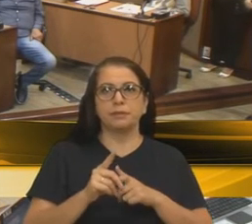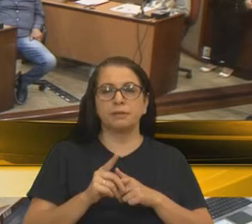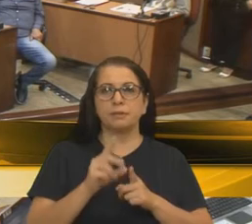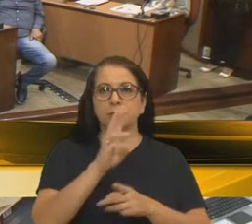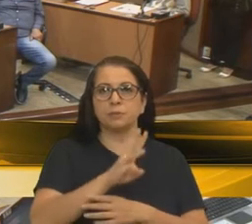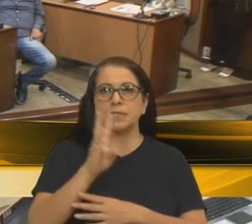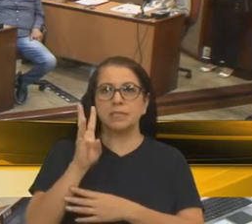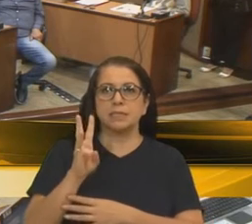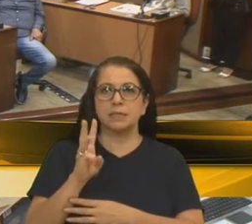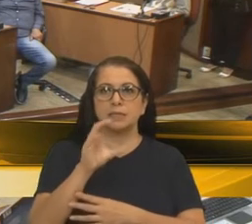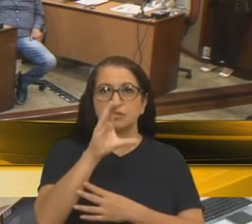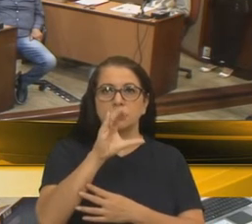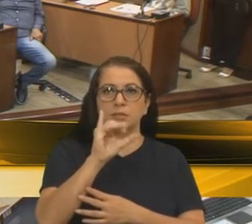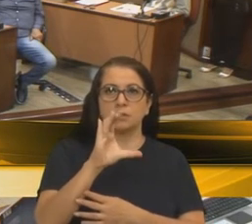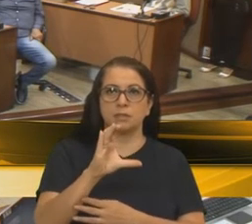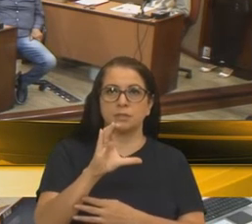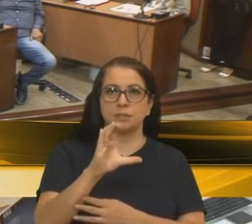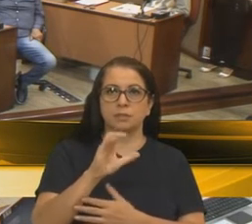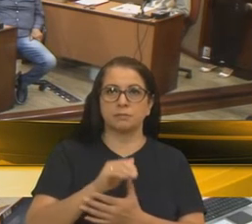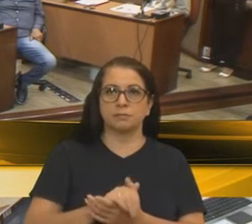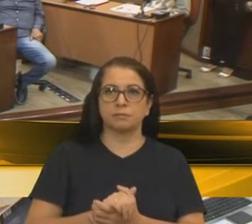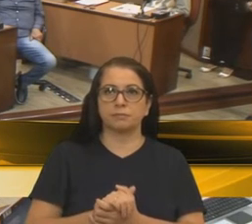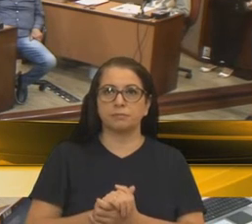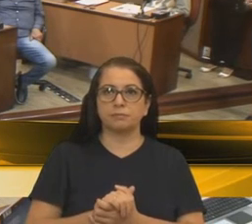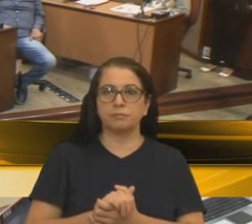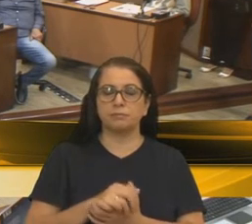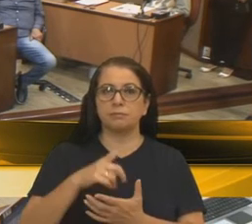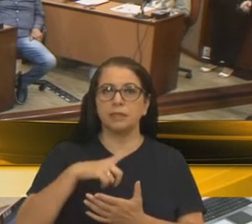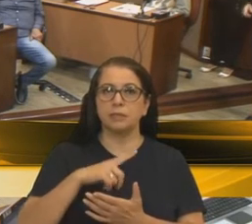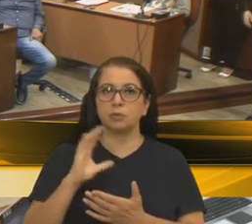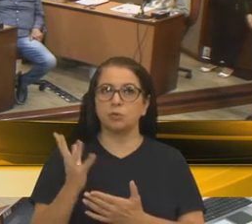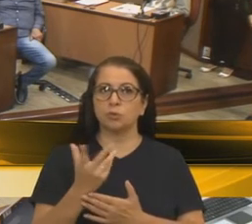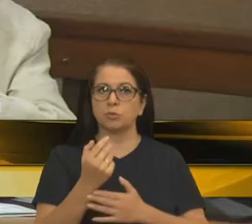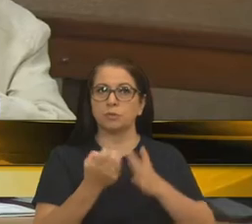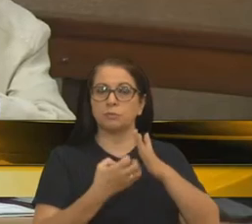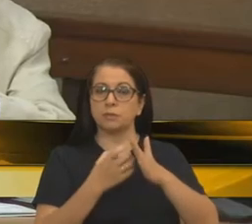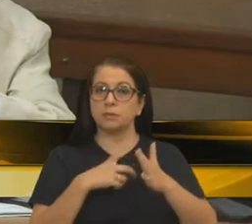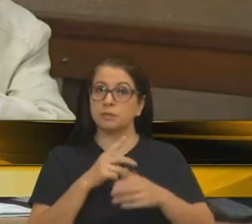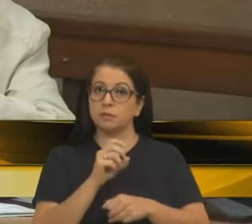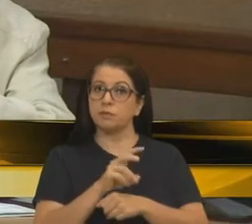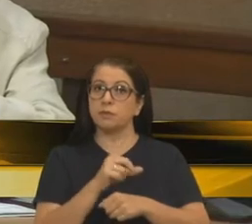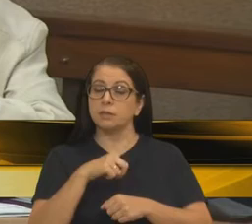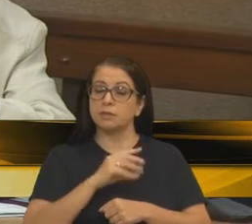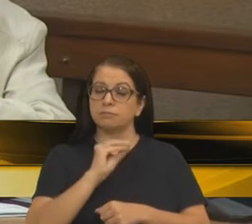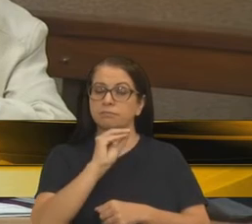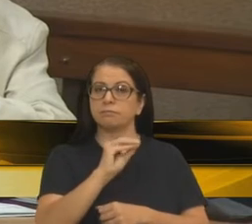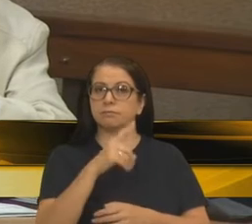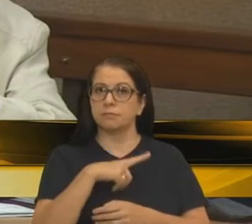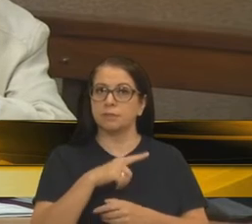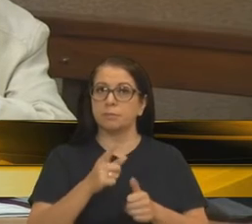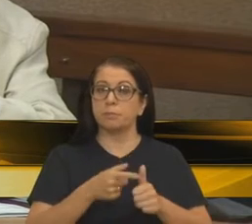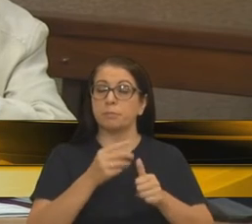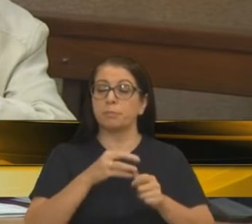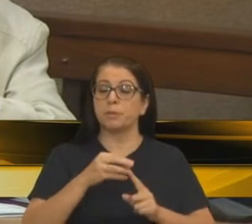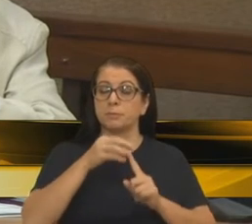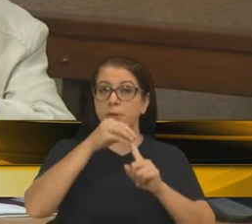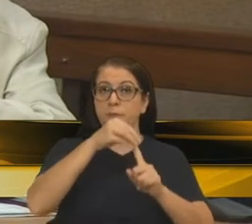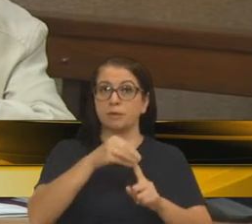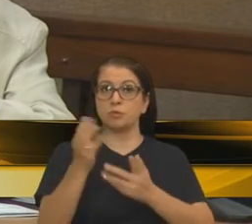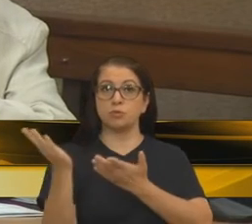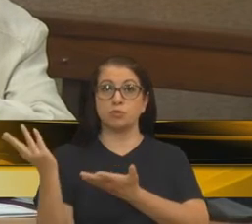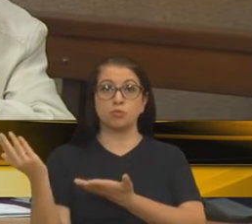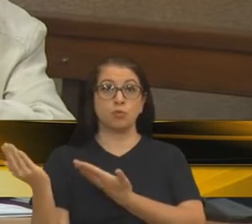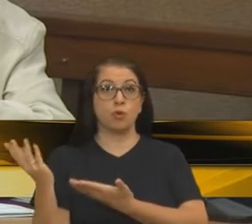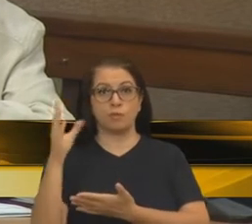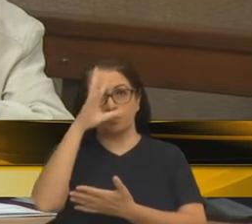na SIC para que toda empresa que tem vaga disponibilize lá. principalmente menor aprendiz. Eu me bati para